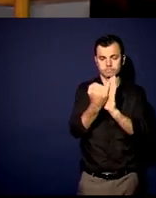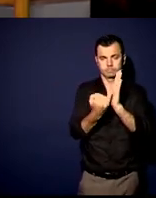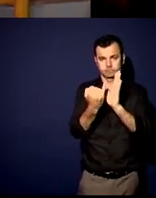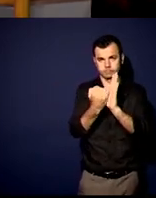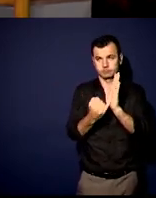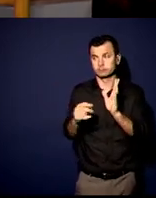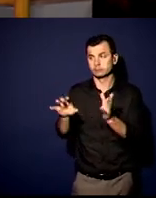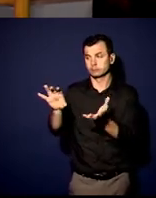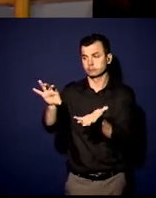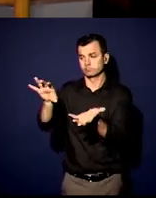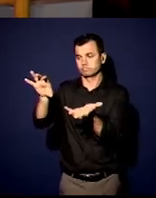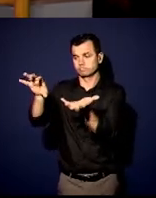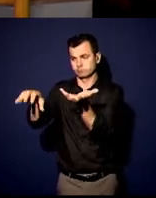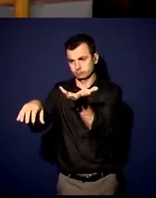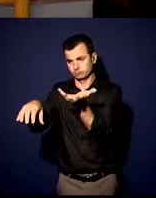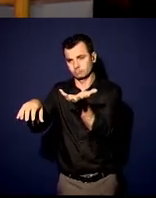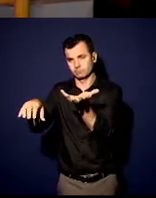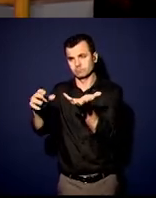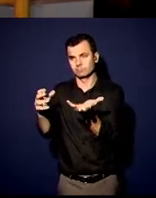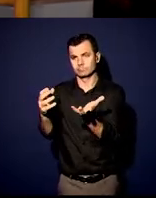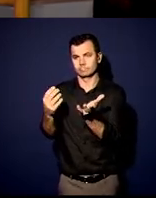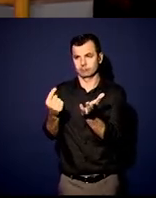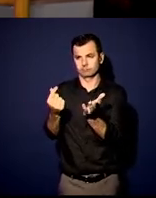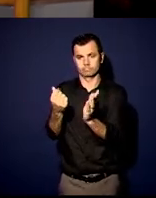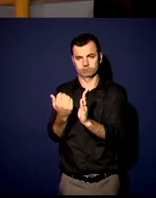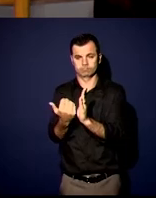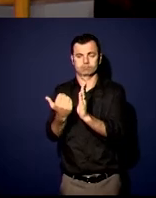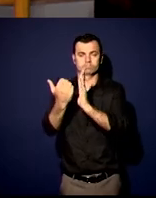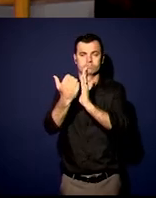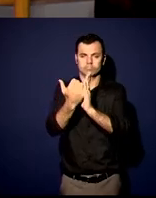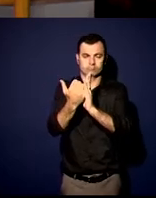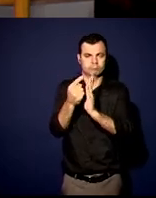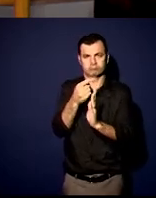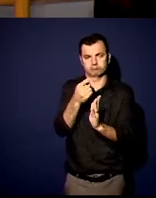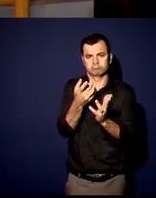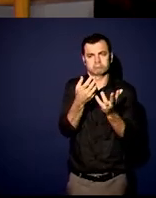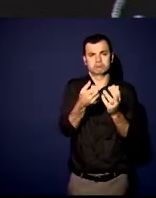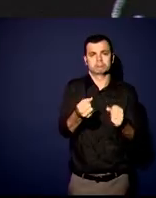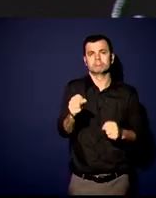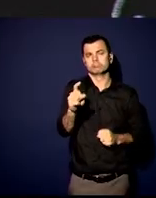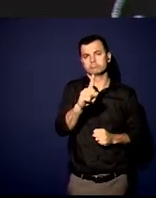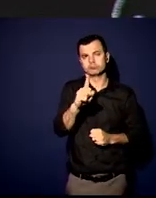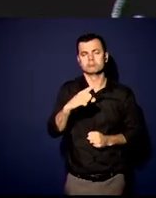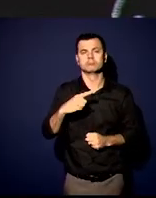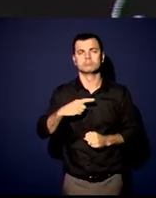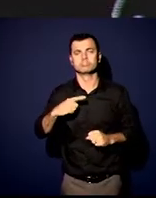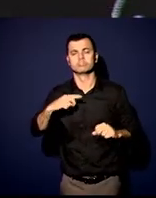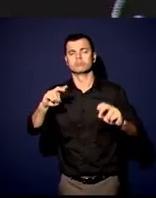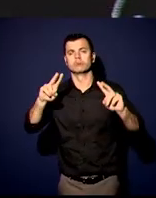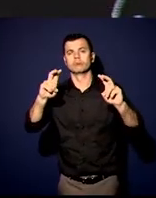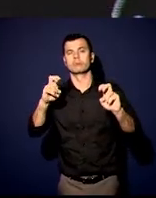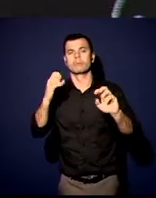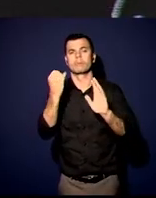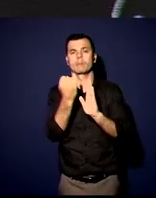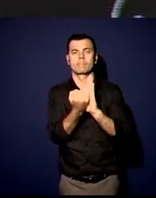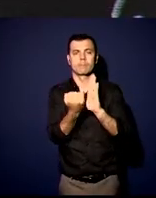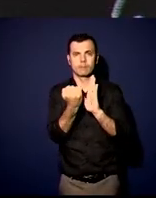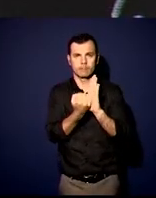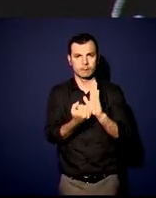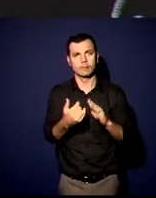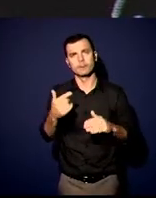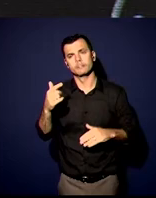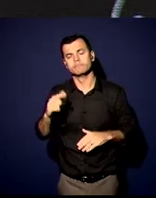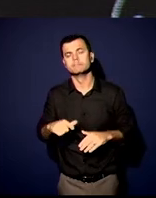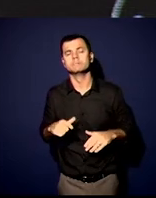existido no aumento da carga tributário tendo em vista as pressões de natureza fiscal e o debate